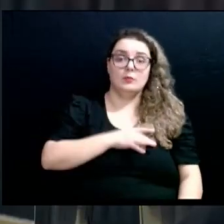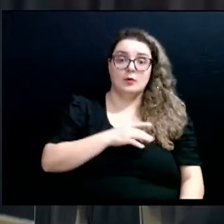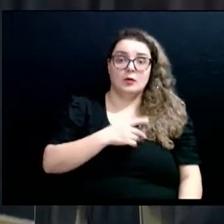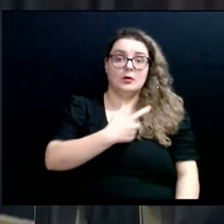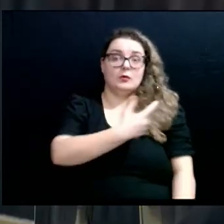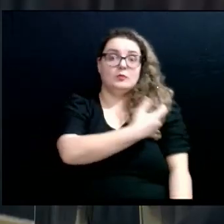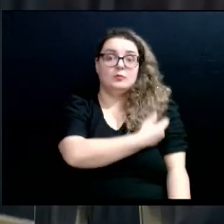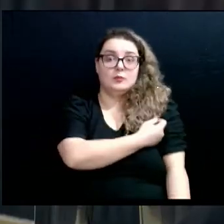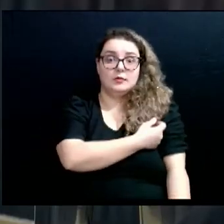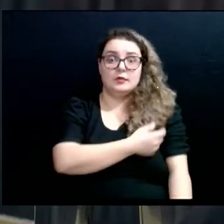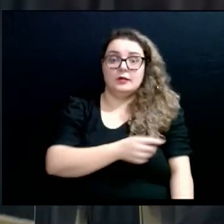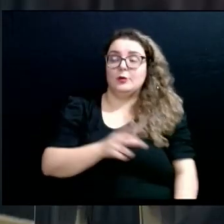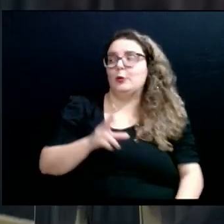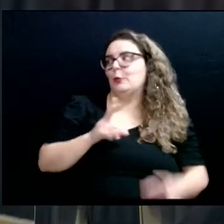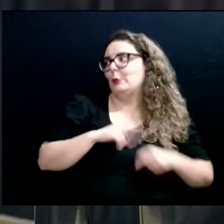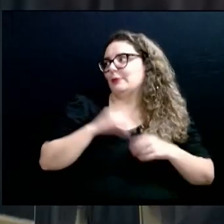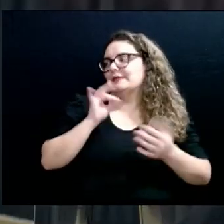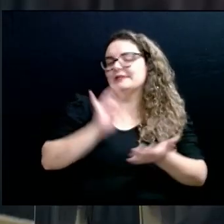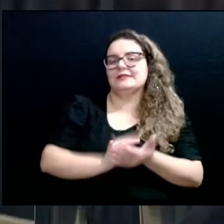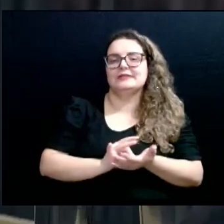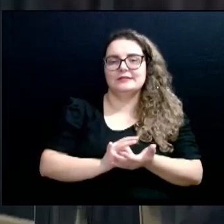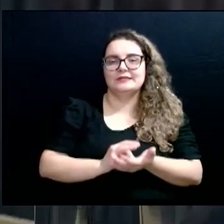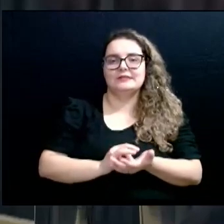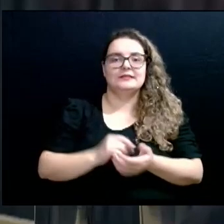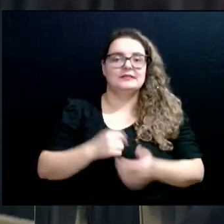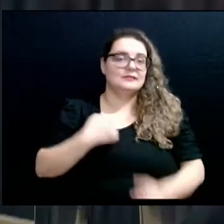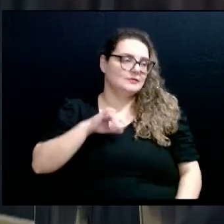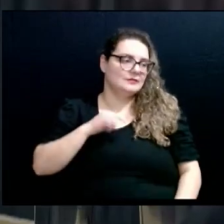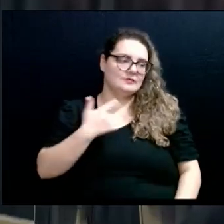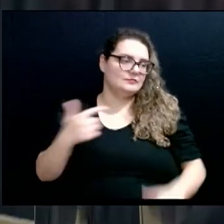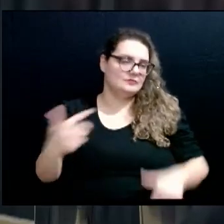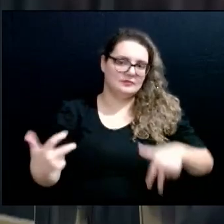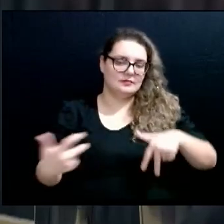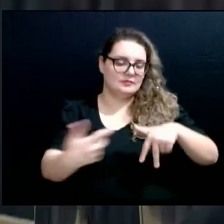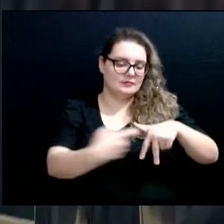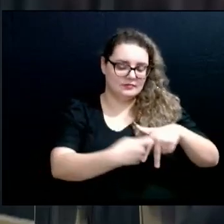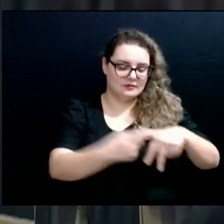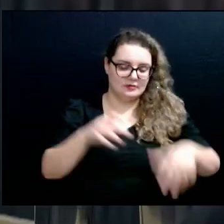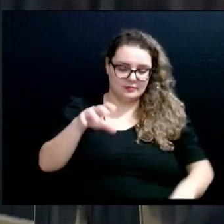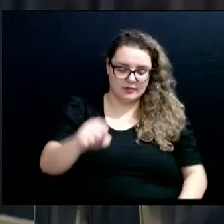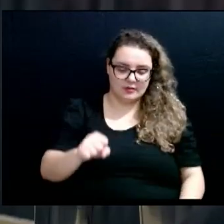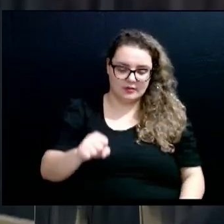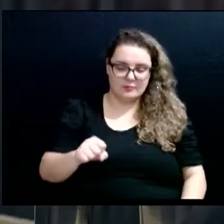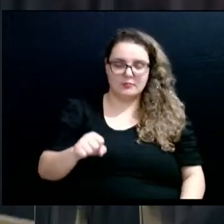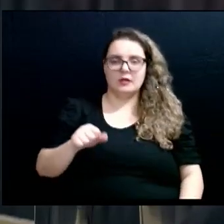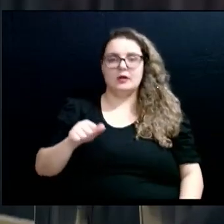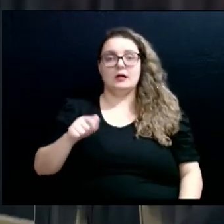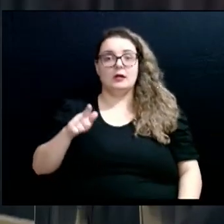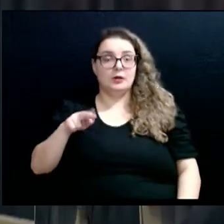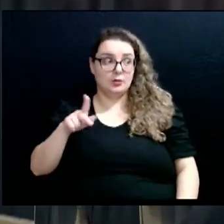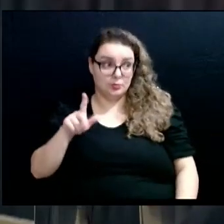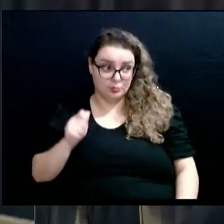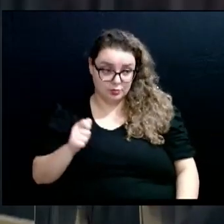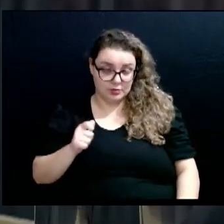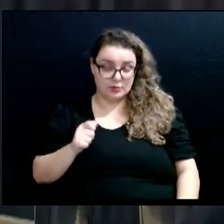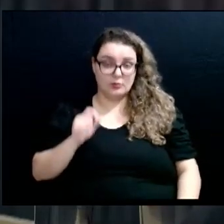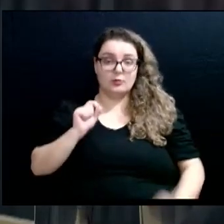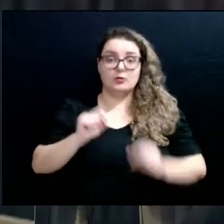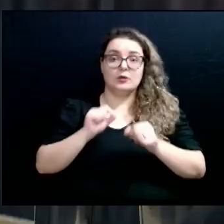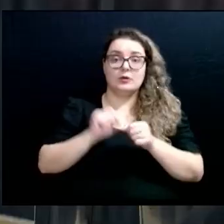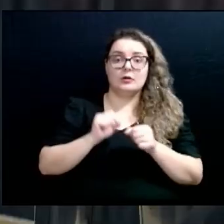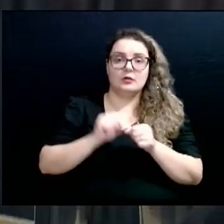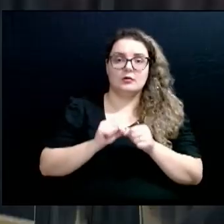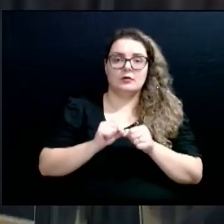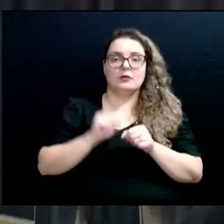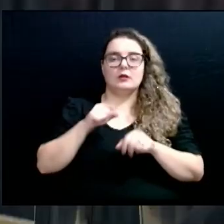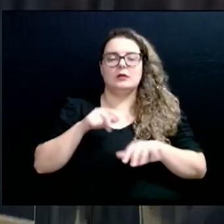eu não Me me expor. expor e não Aham. pegar numa agulha e não, né? O que a gente faz é uma escadinha, né? Então, a Uhum.